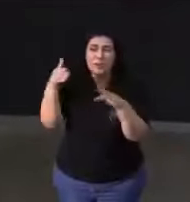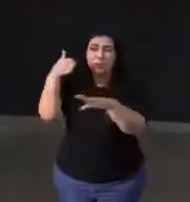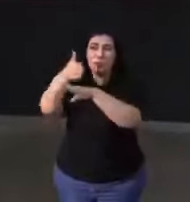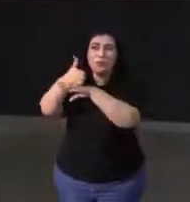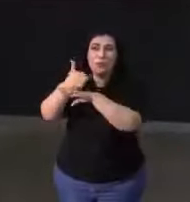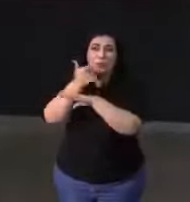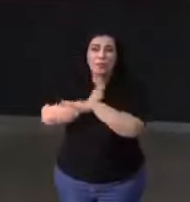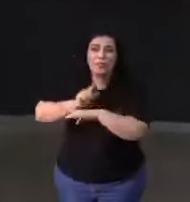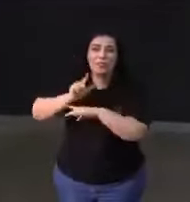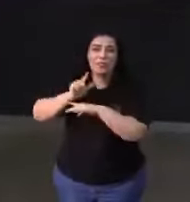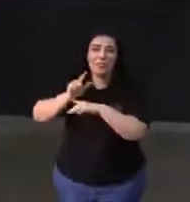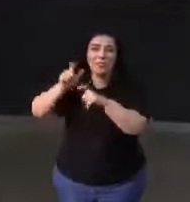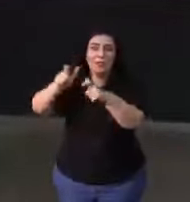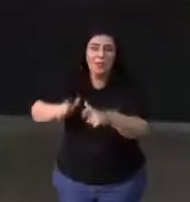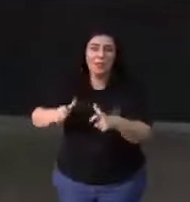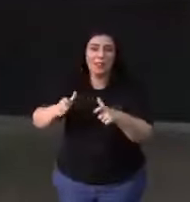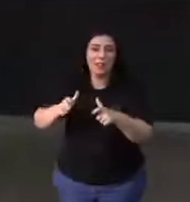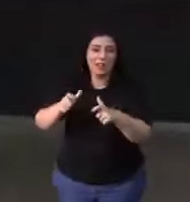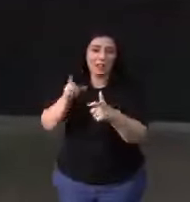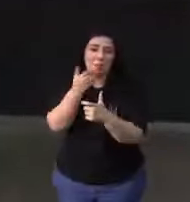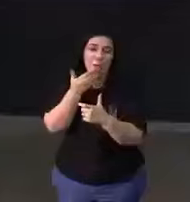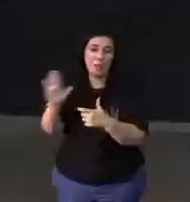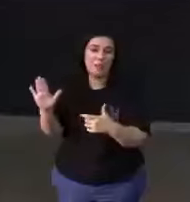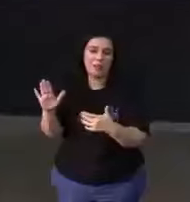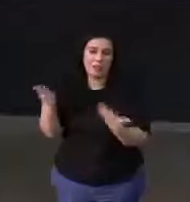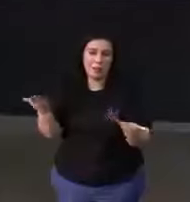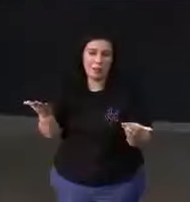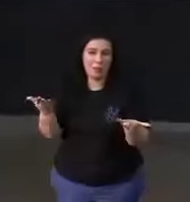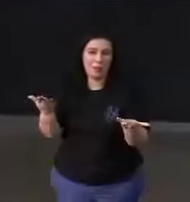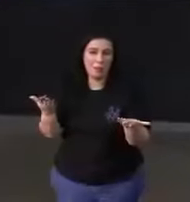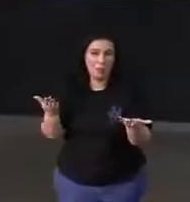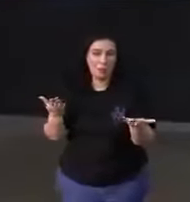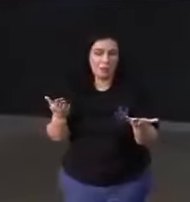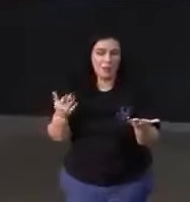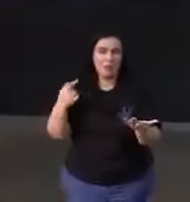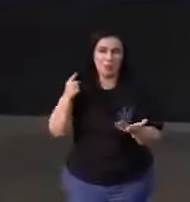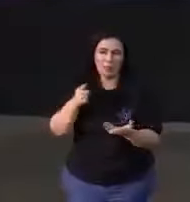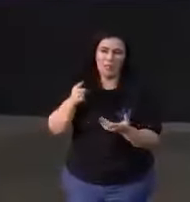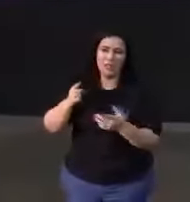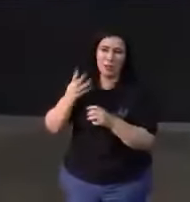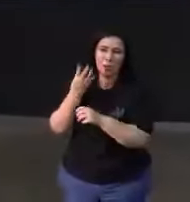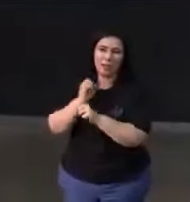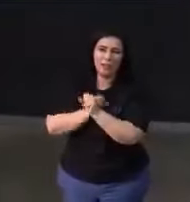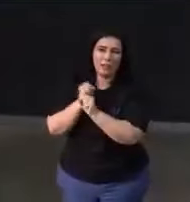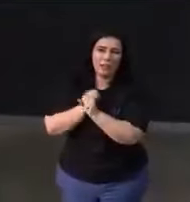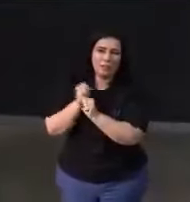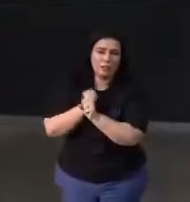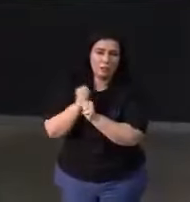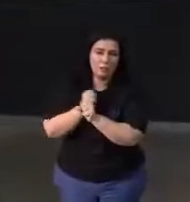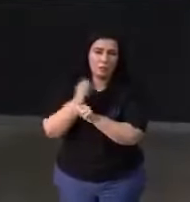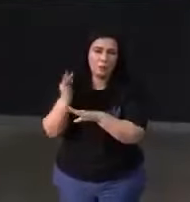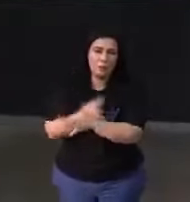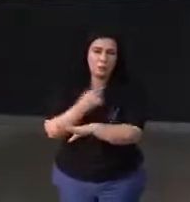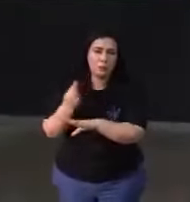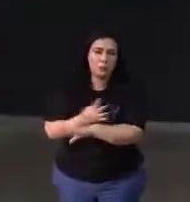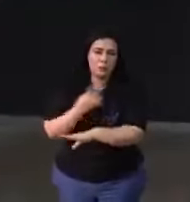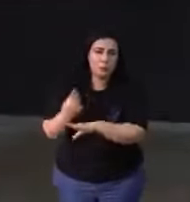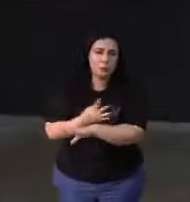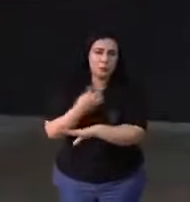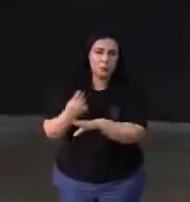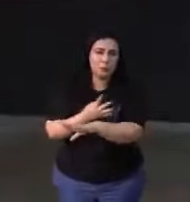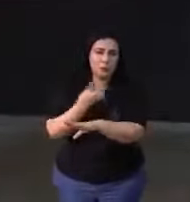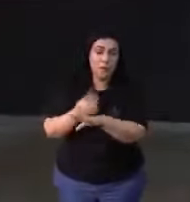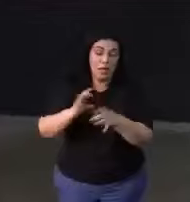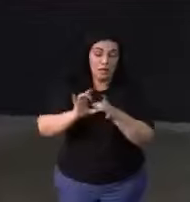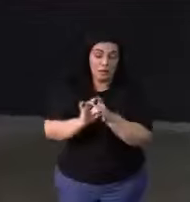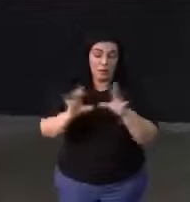prometida? De que valeu 40 anos de peregrinação daquele povo, liberto do